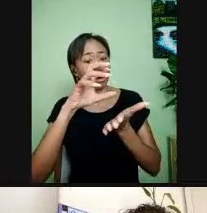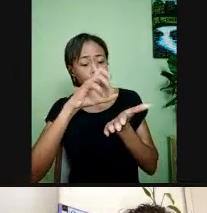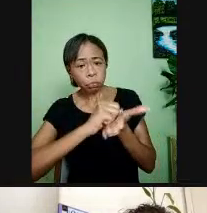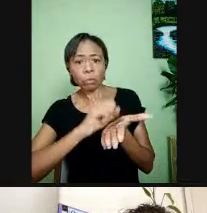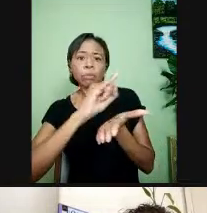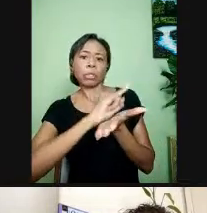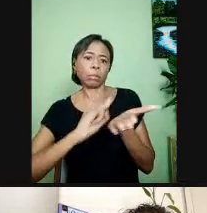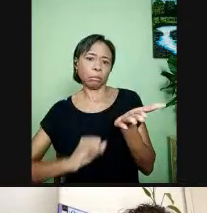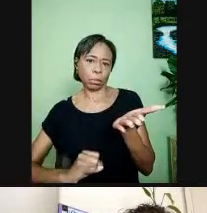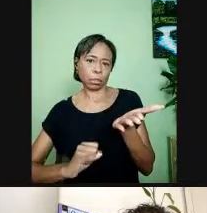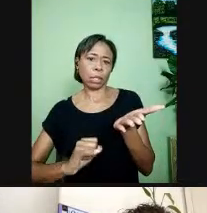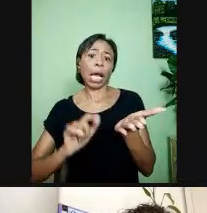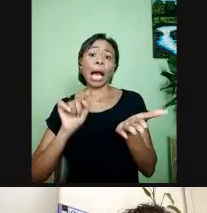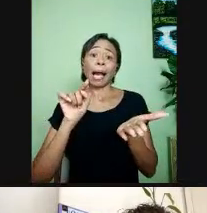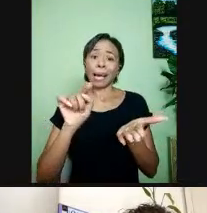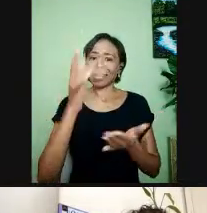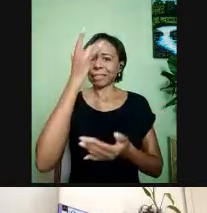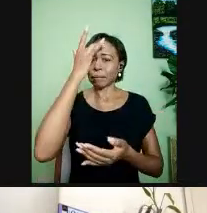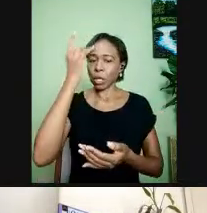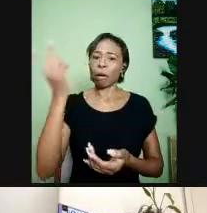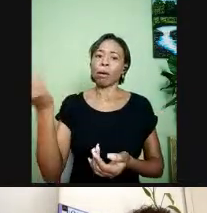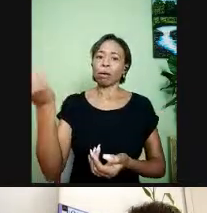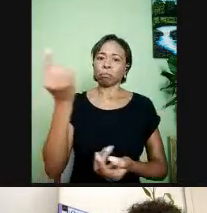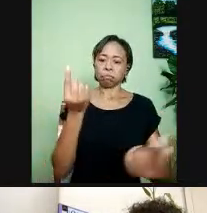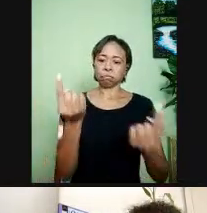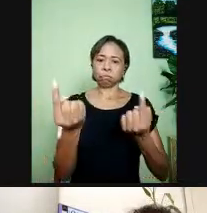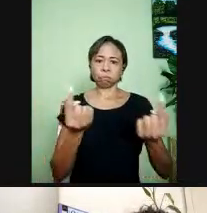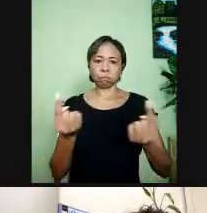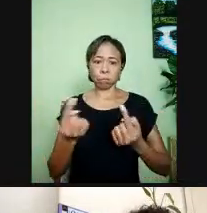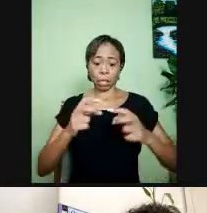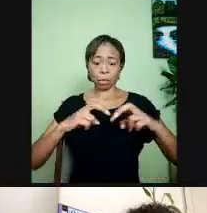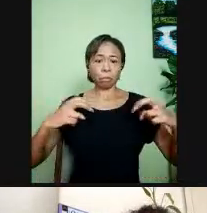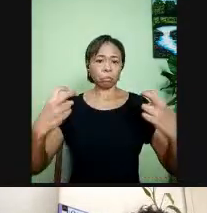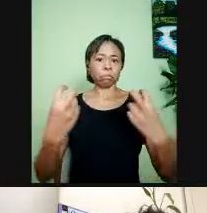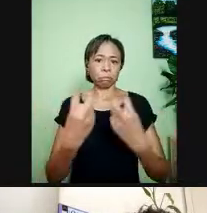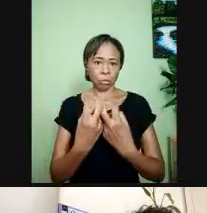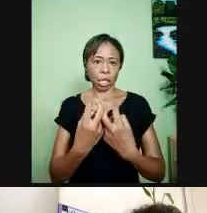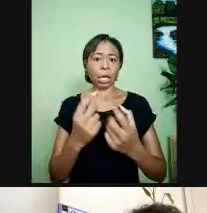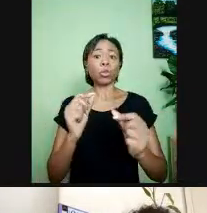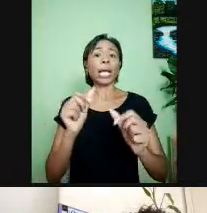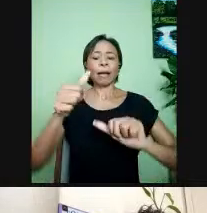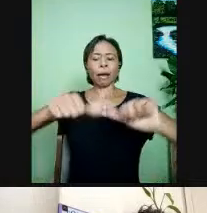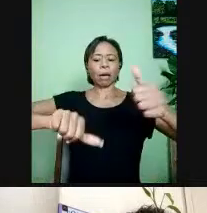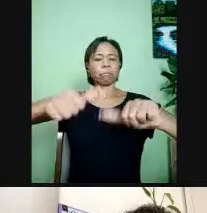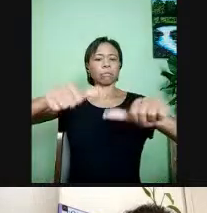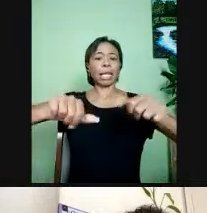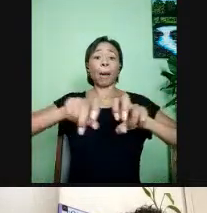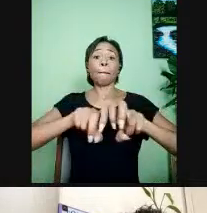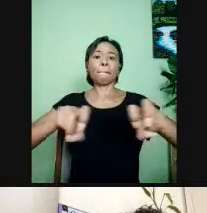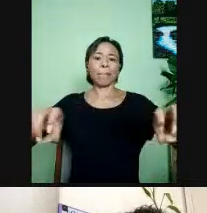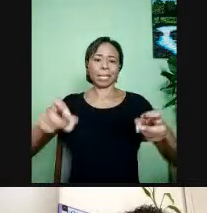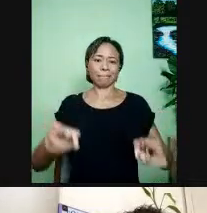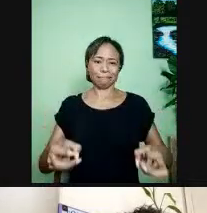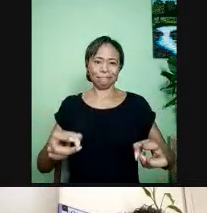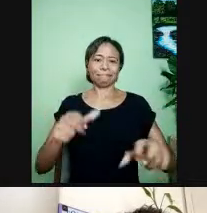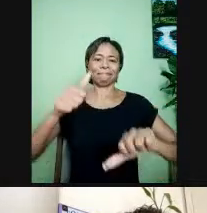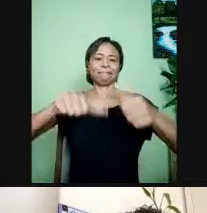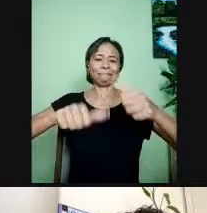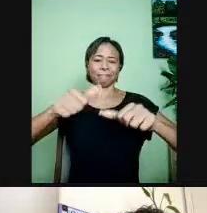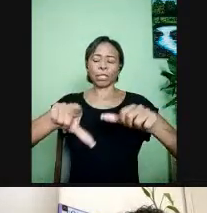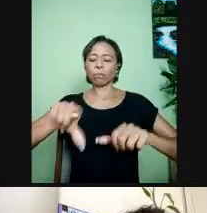participar aqui de uma rodada de avaliação, né? Nós teremos uma banca de avaliadores, onde irão separar